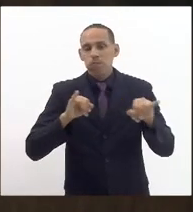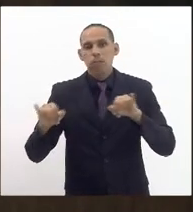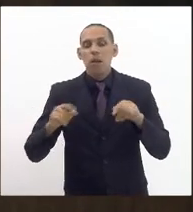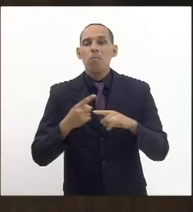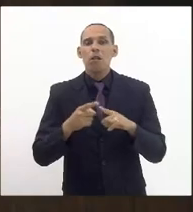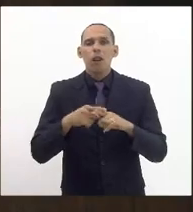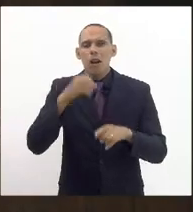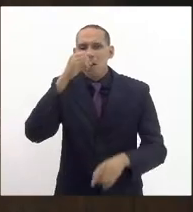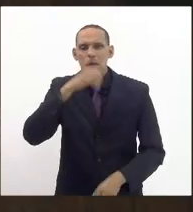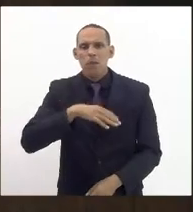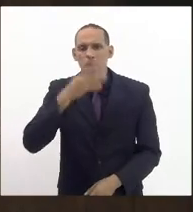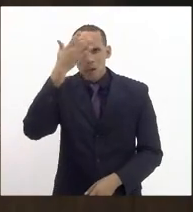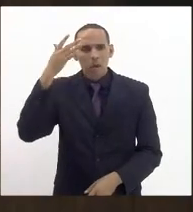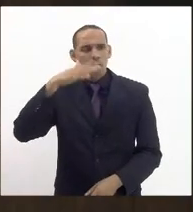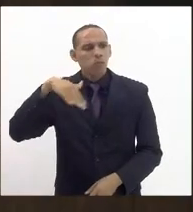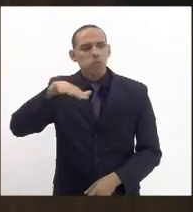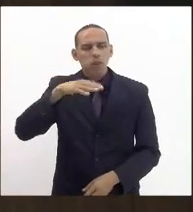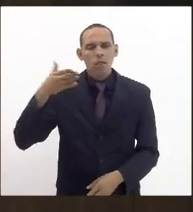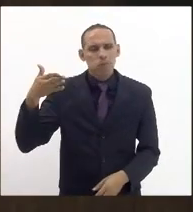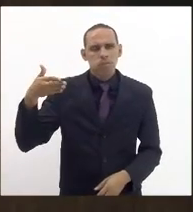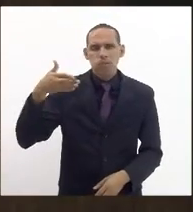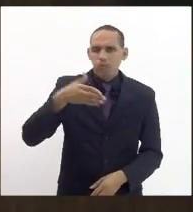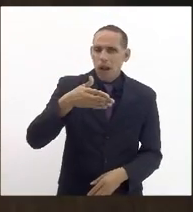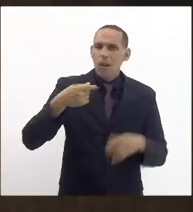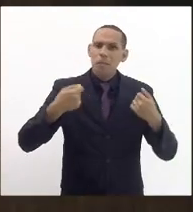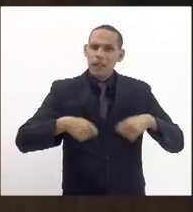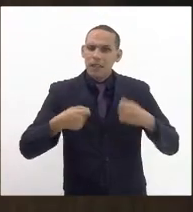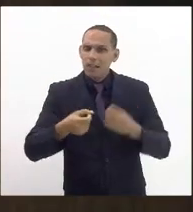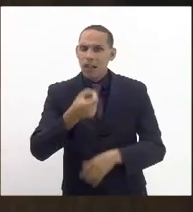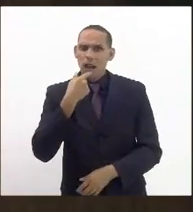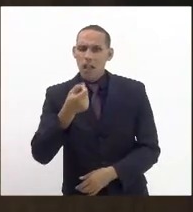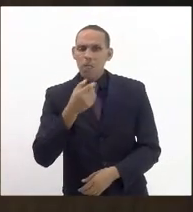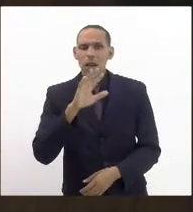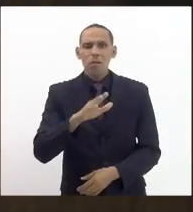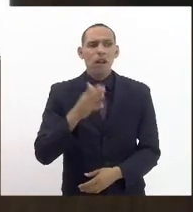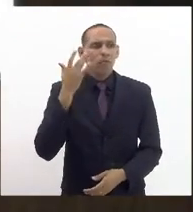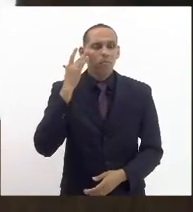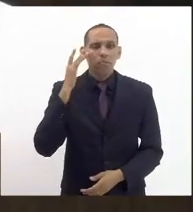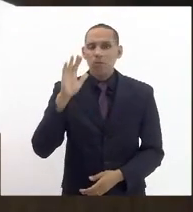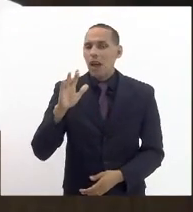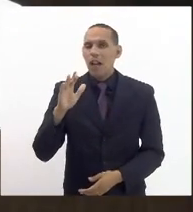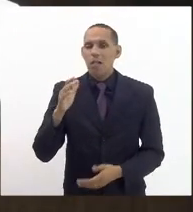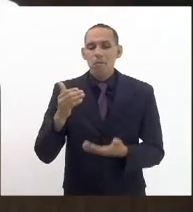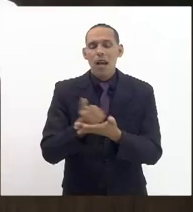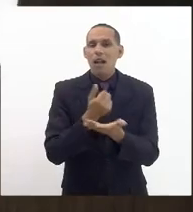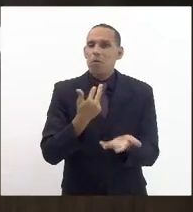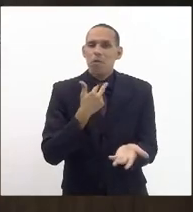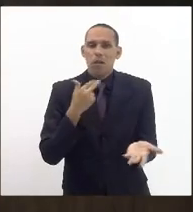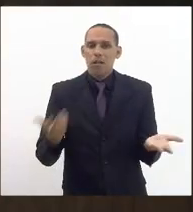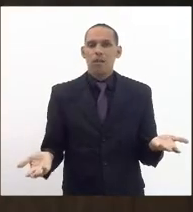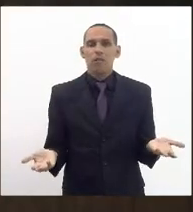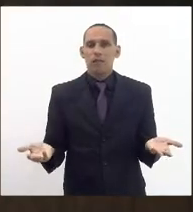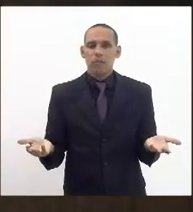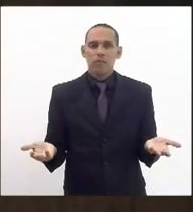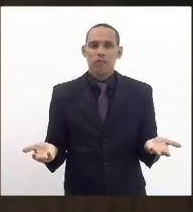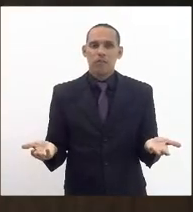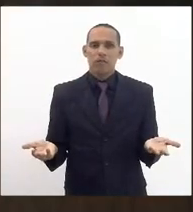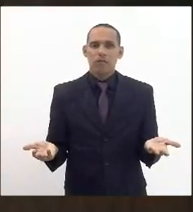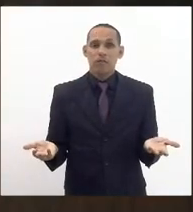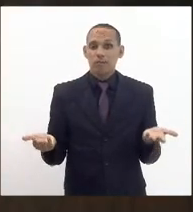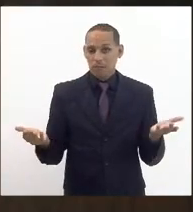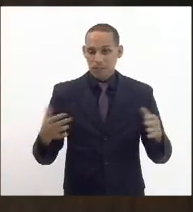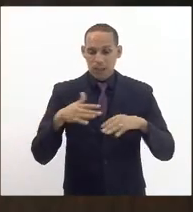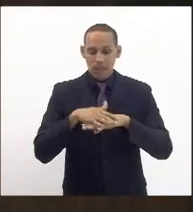as pessoas que precisam da medicação não têm nem o direito de pegar. Então, a